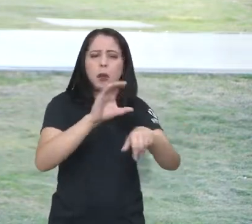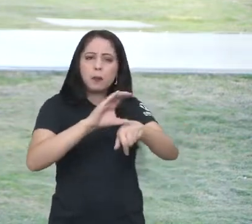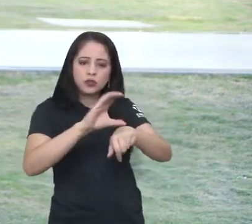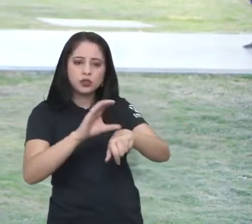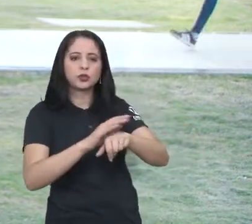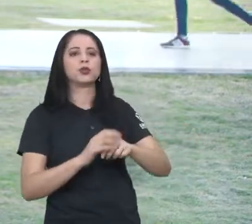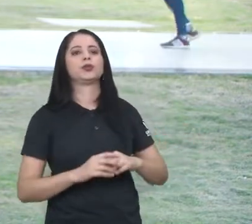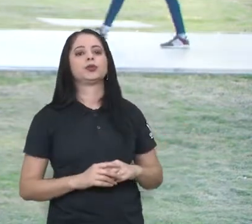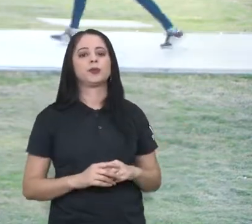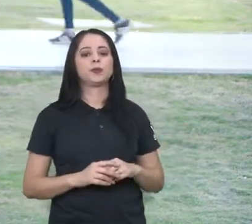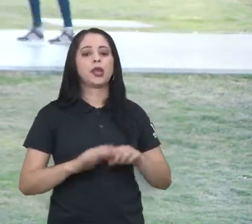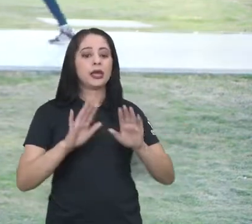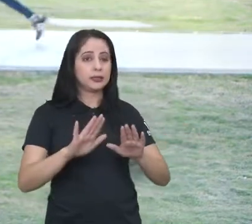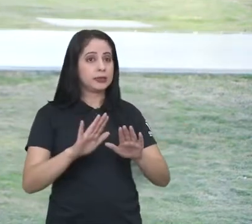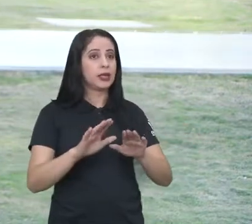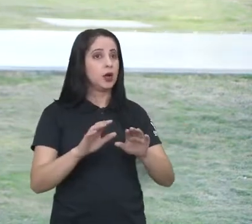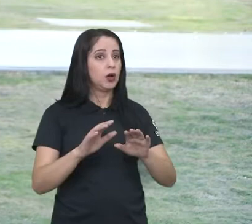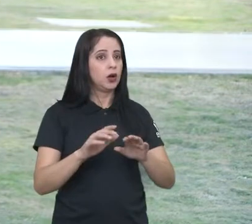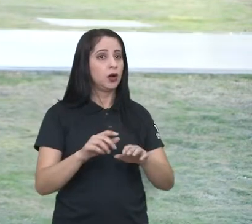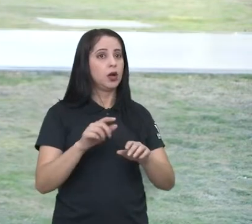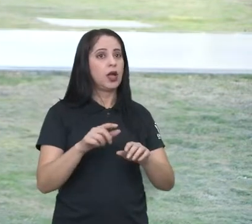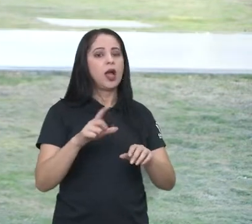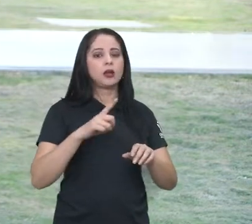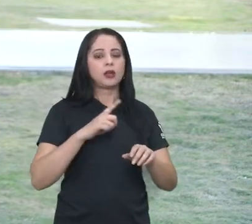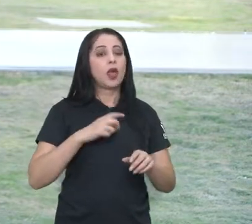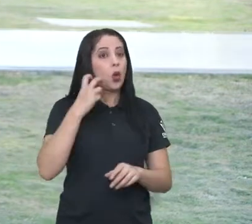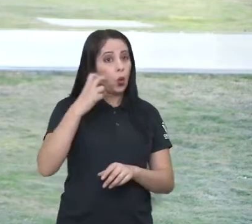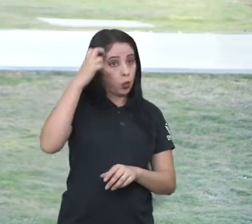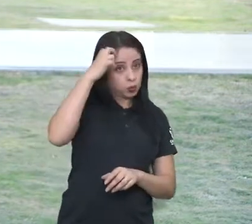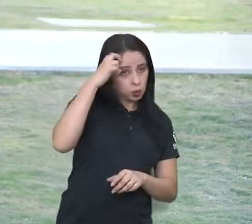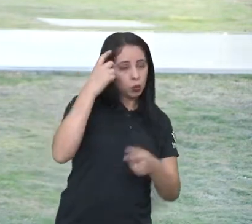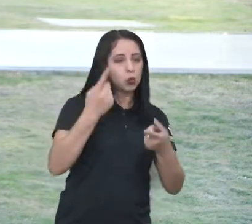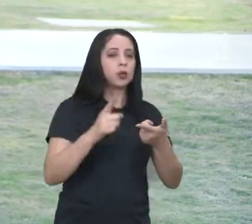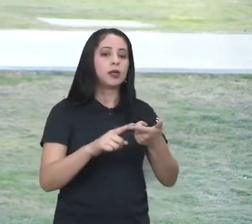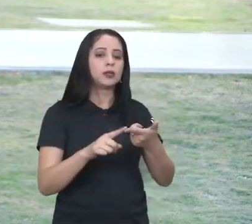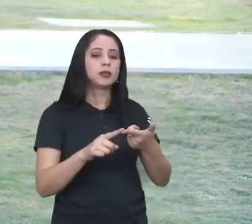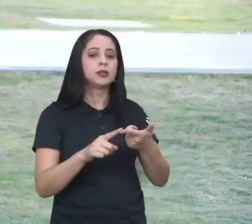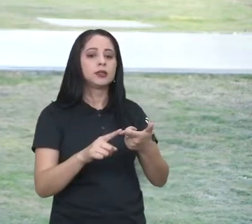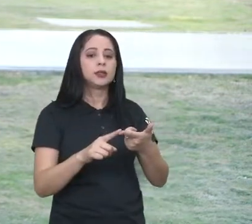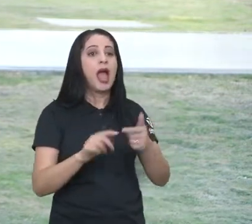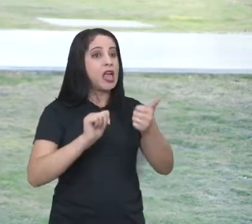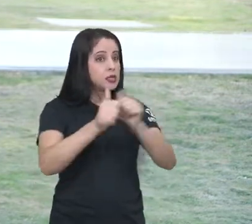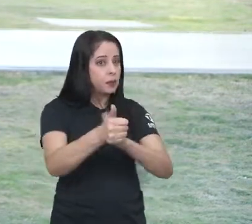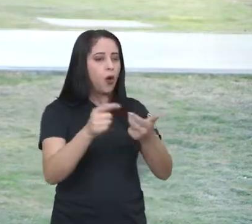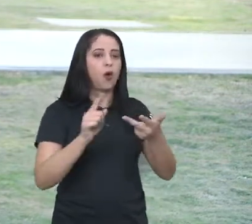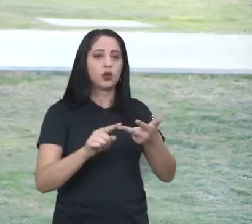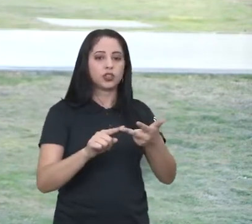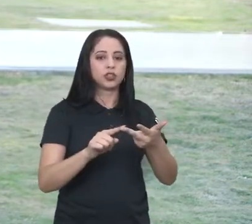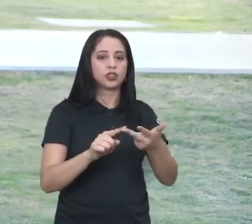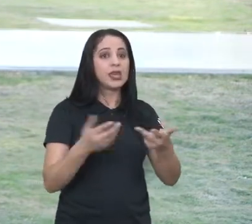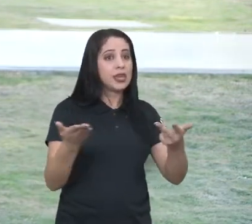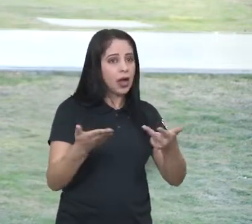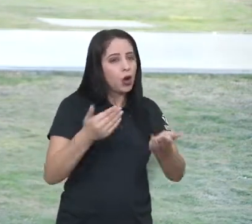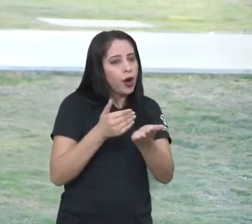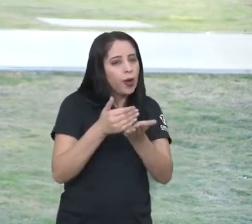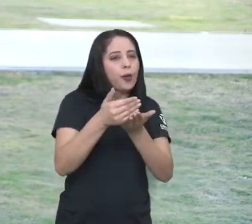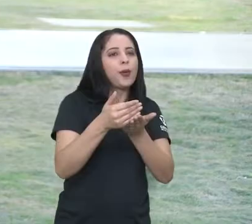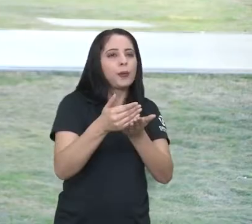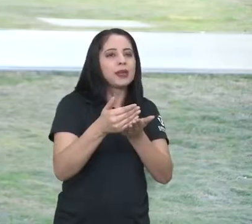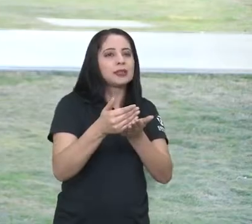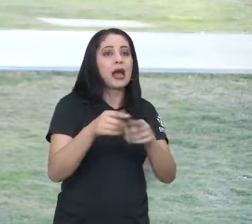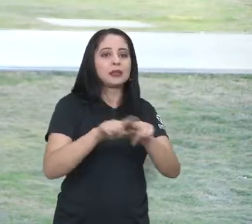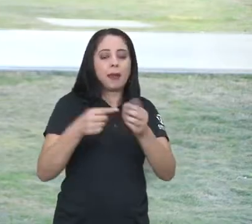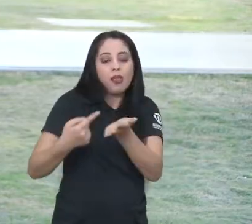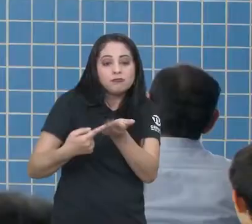às 19h30. As atividades são da área de cultura, uma parceria com a Fundação Cultural, área de esportes e agora nós vamos iniciar a